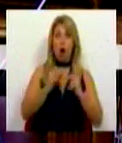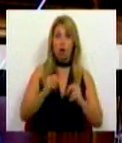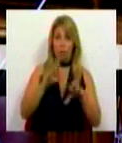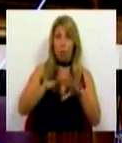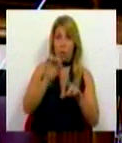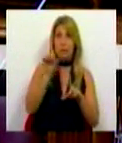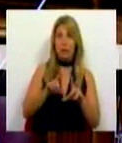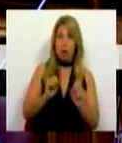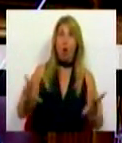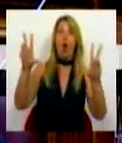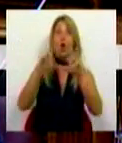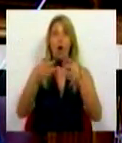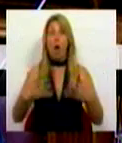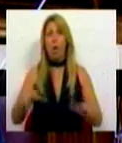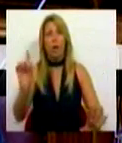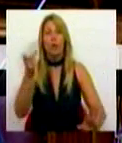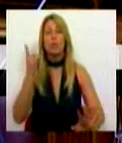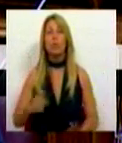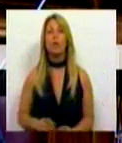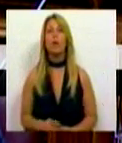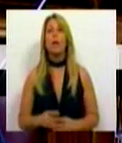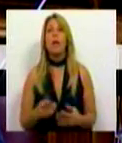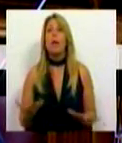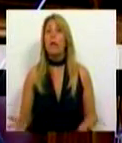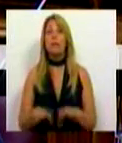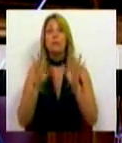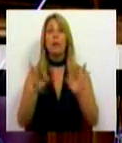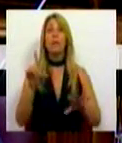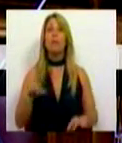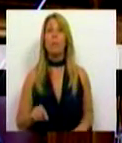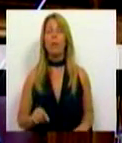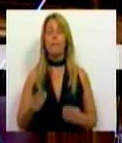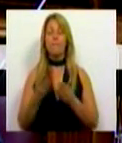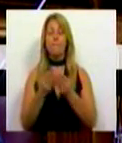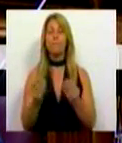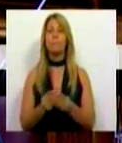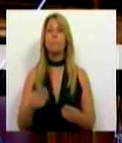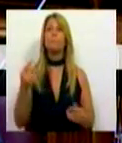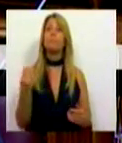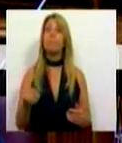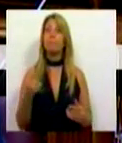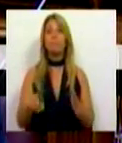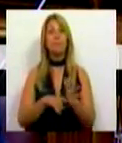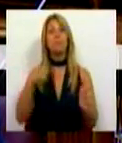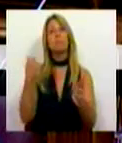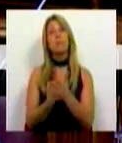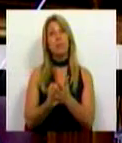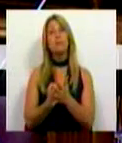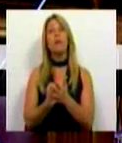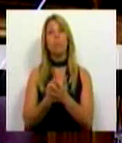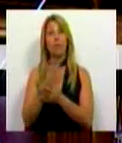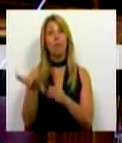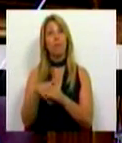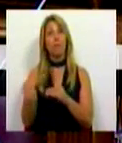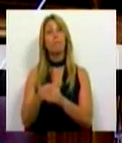esta questão, bem assim como é uma matéria que tem sempre ocupado as discussões por